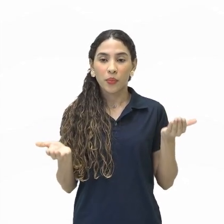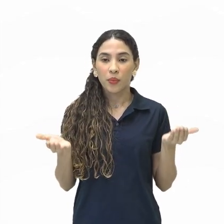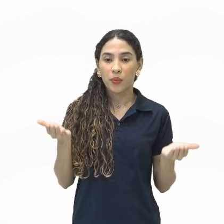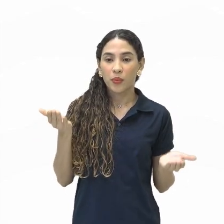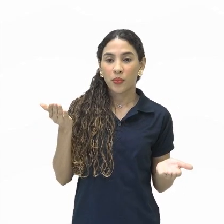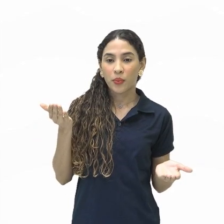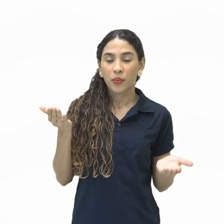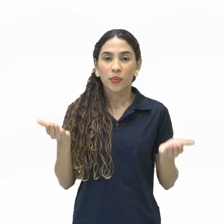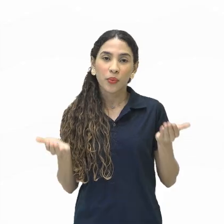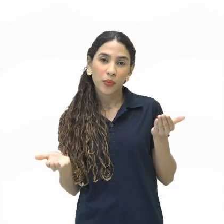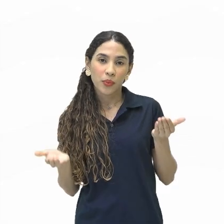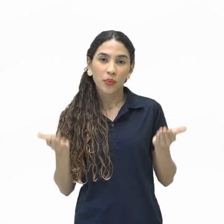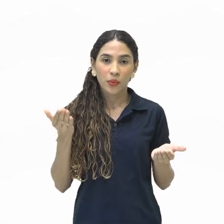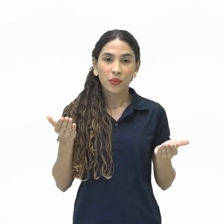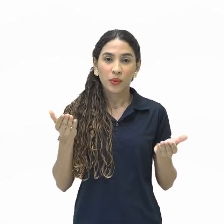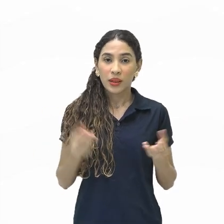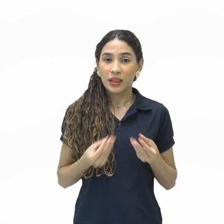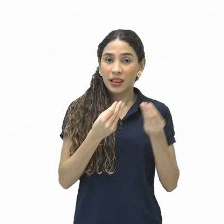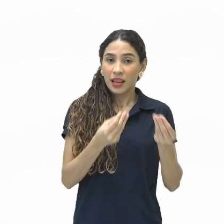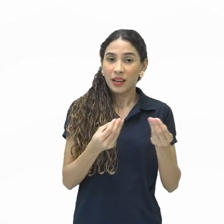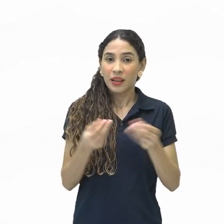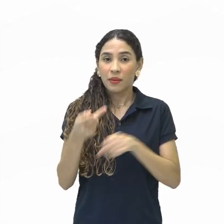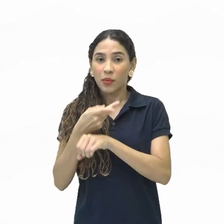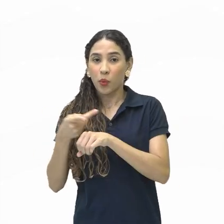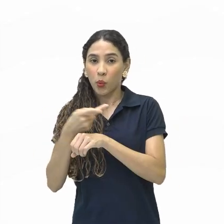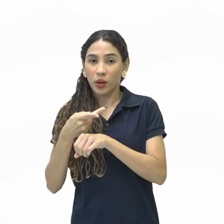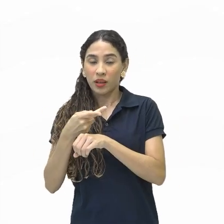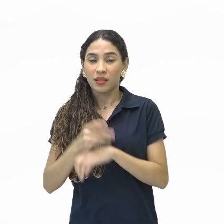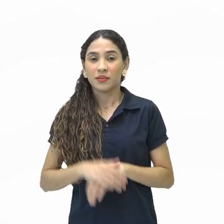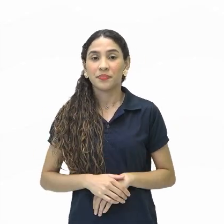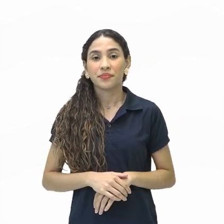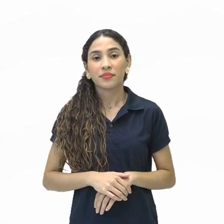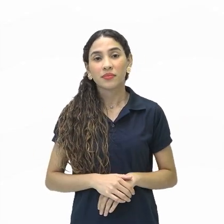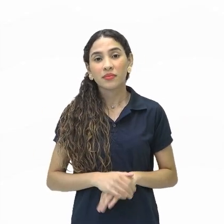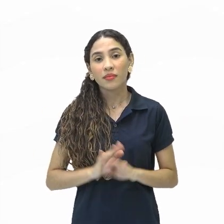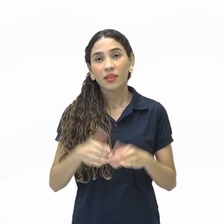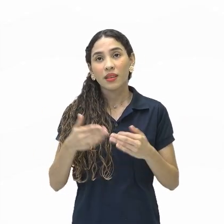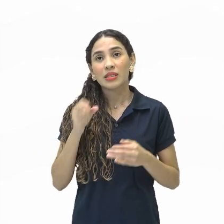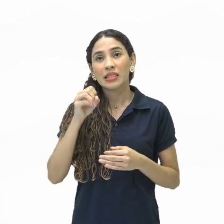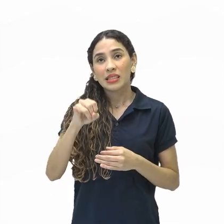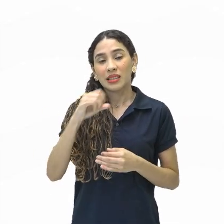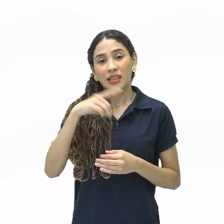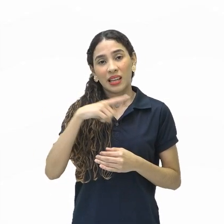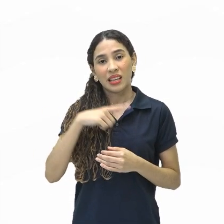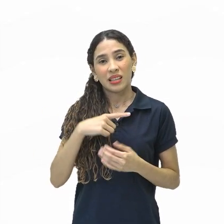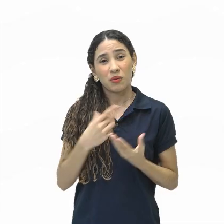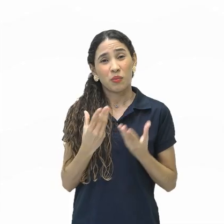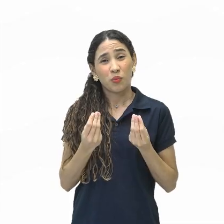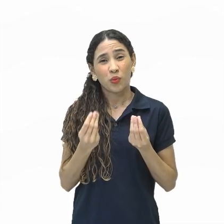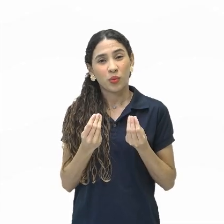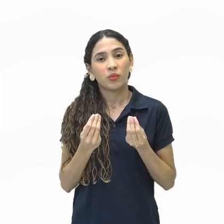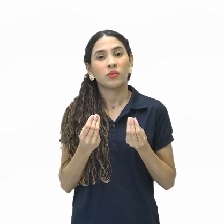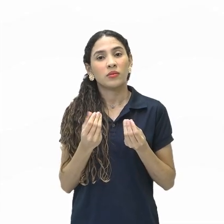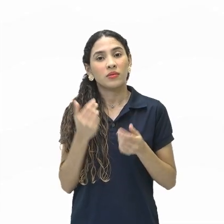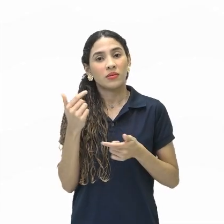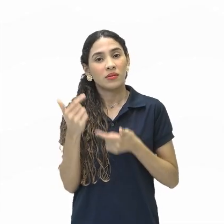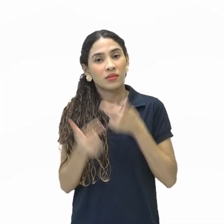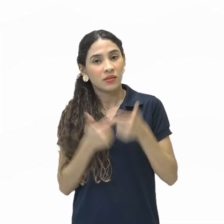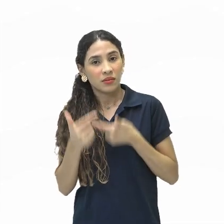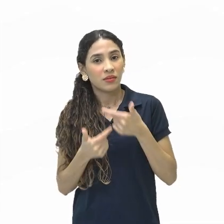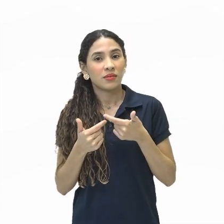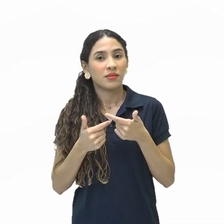questão, né, da oferta e da procura. Então, se tem muita demanda,